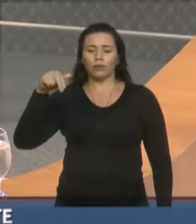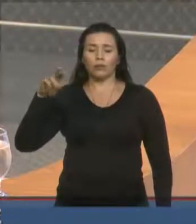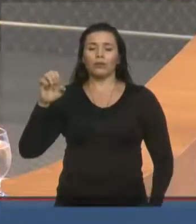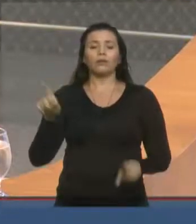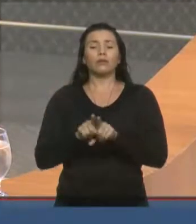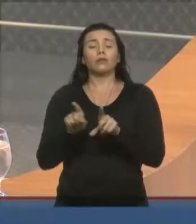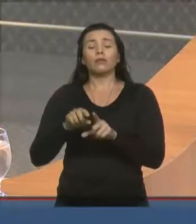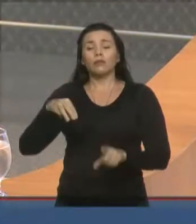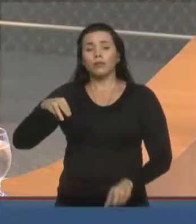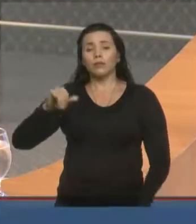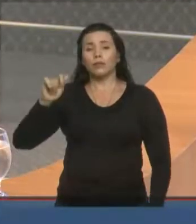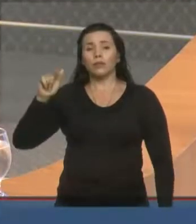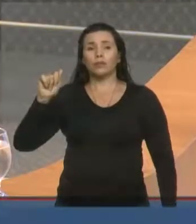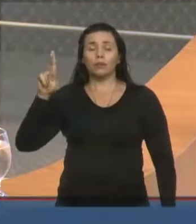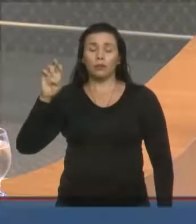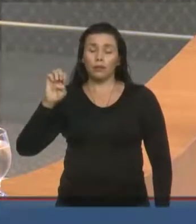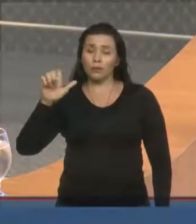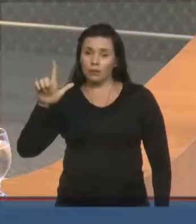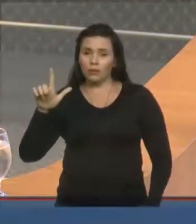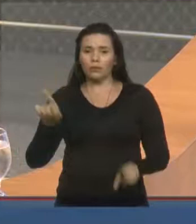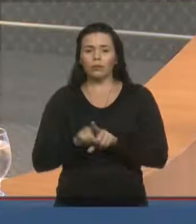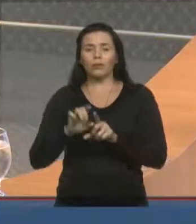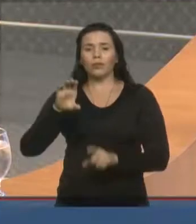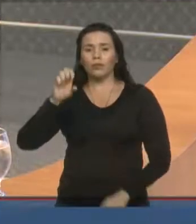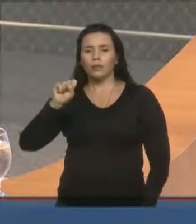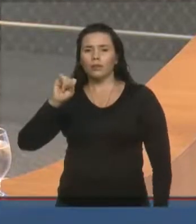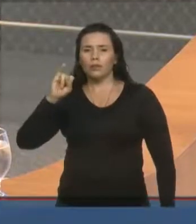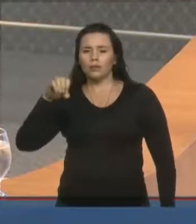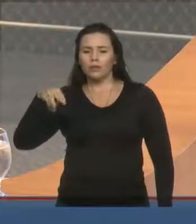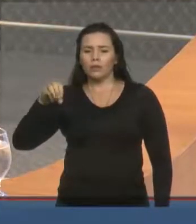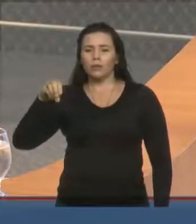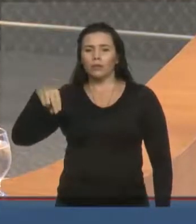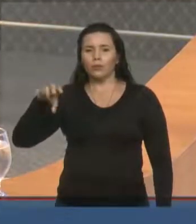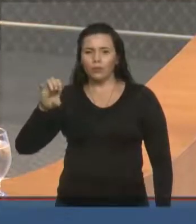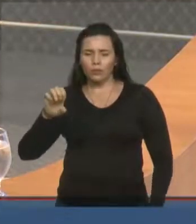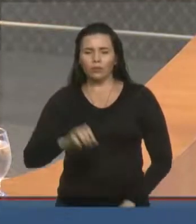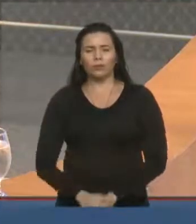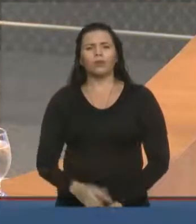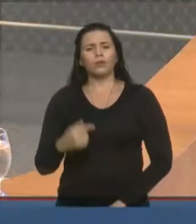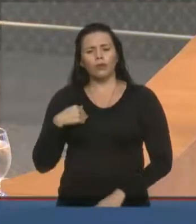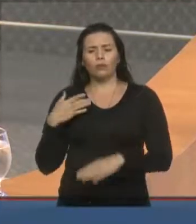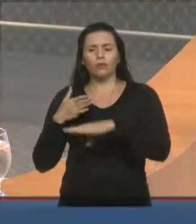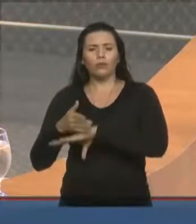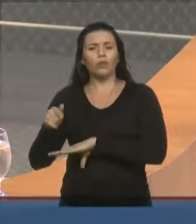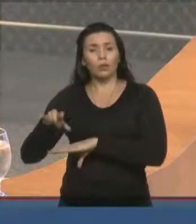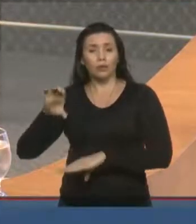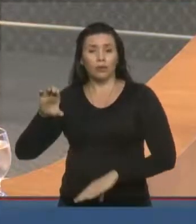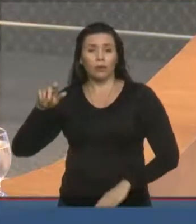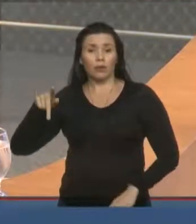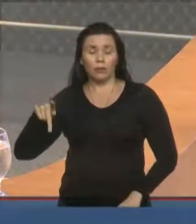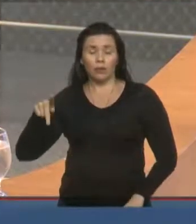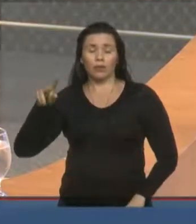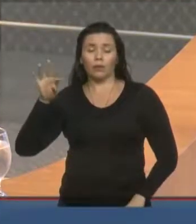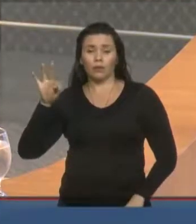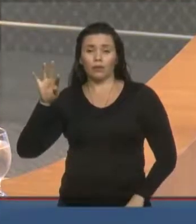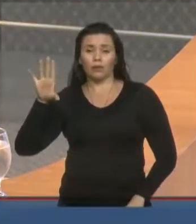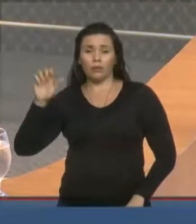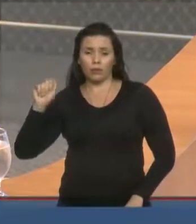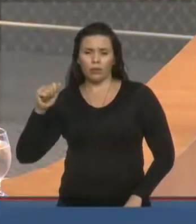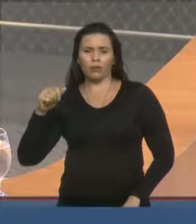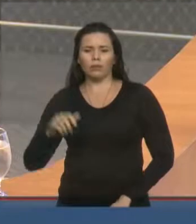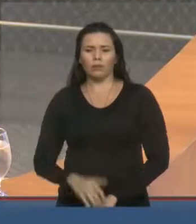a doutora Simone, que foram um grupo de pessoas que me receberam muito bem, Na minha visita